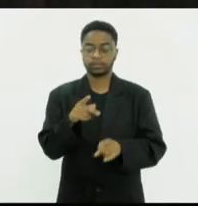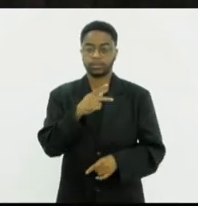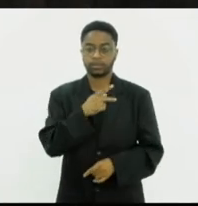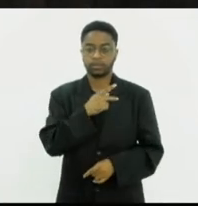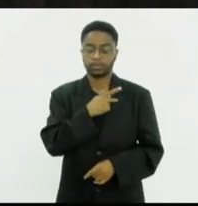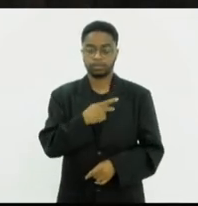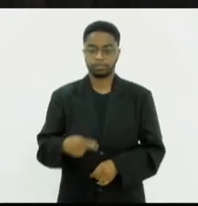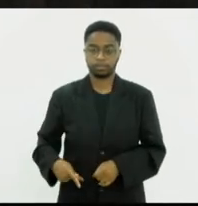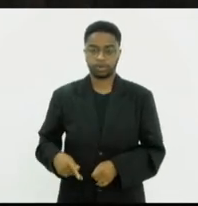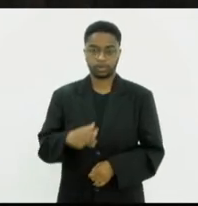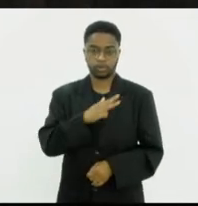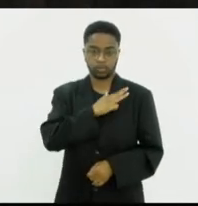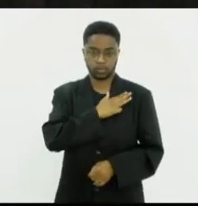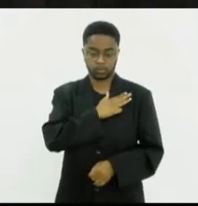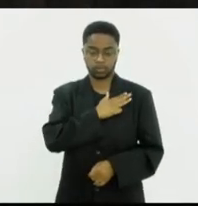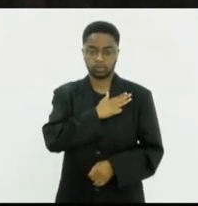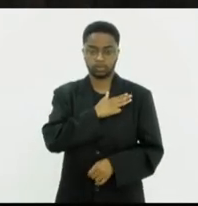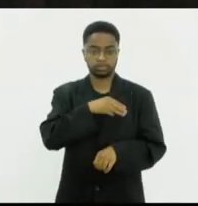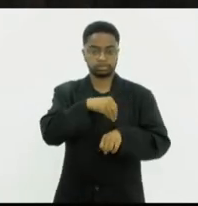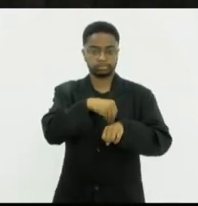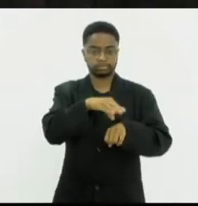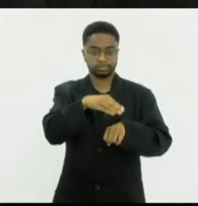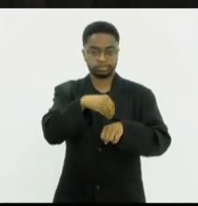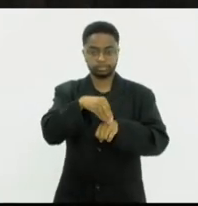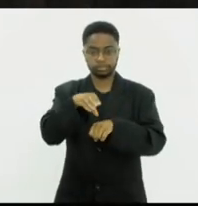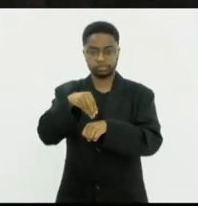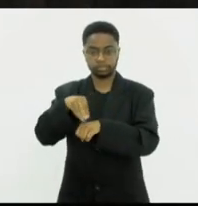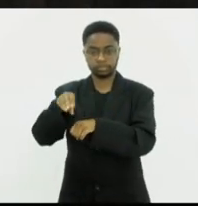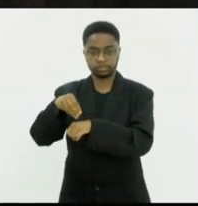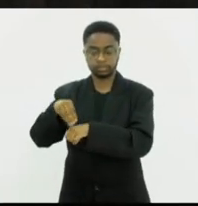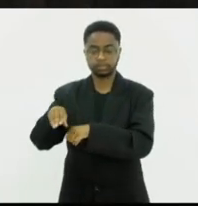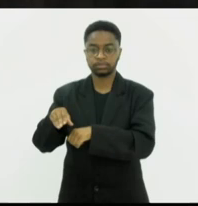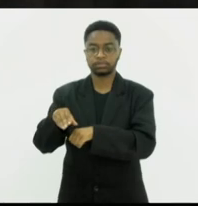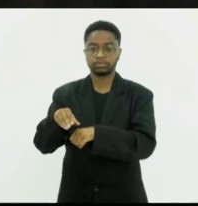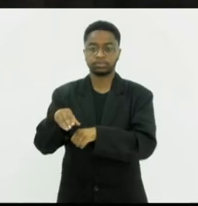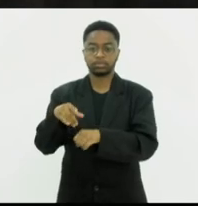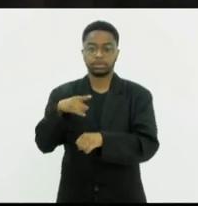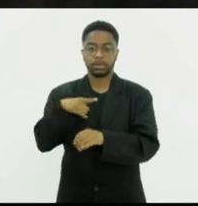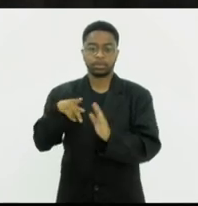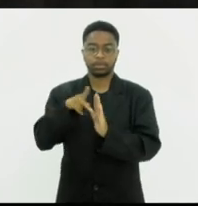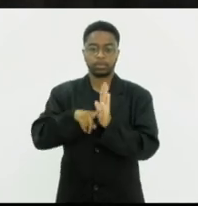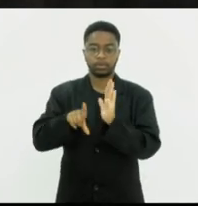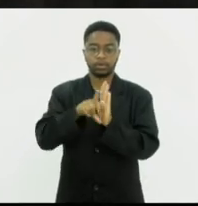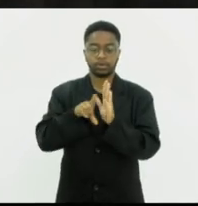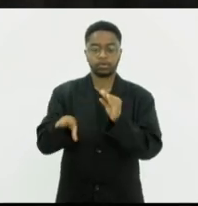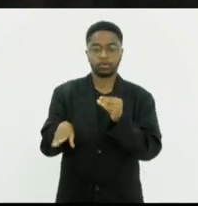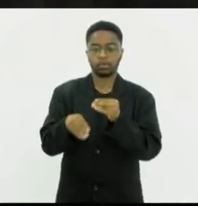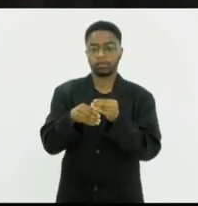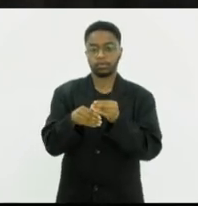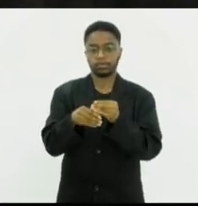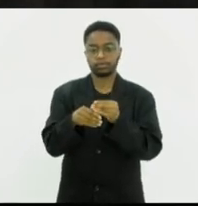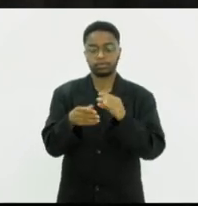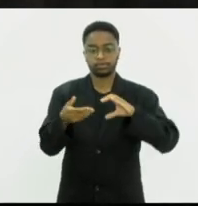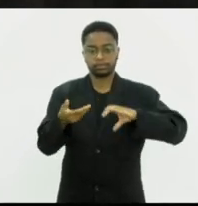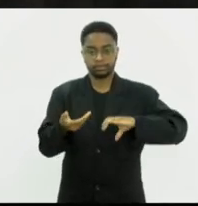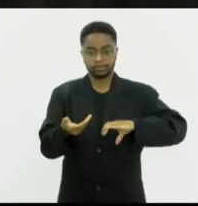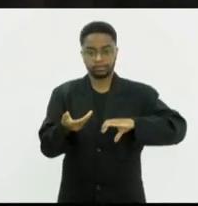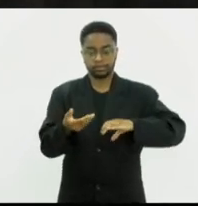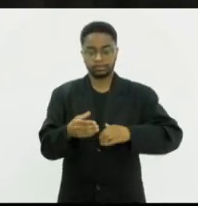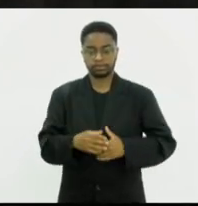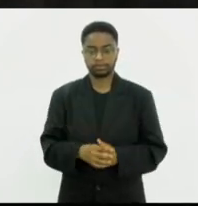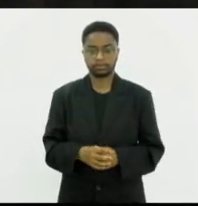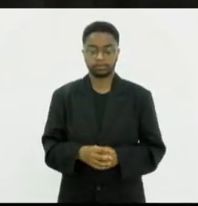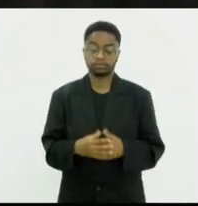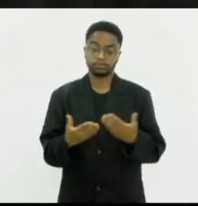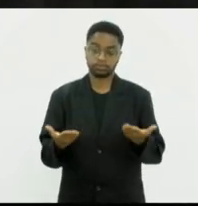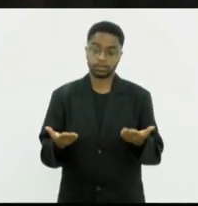Lula mandará uma mensagem com um projeto de lei complementar para o Congresso Nacional. Então,